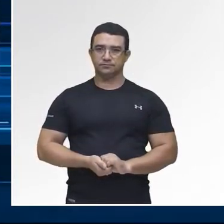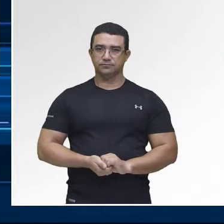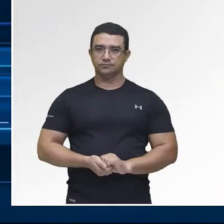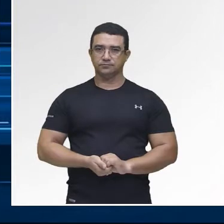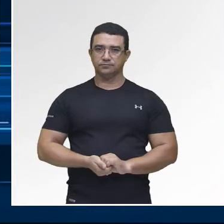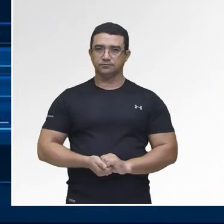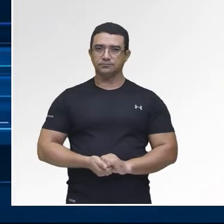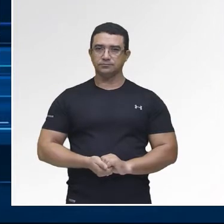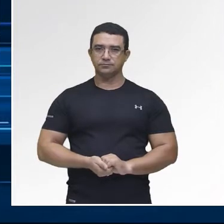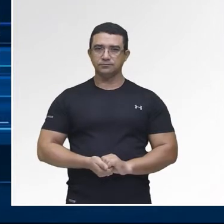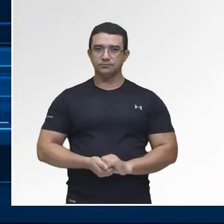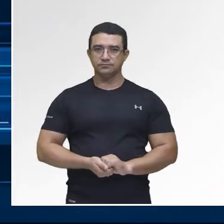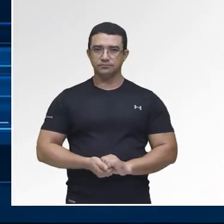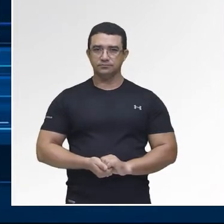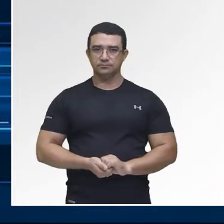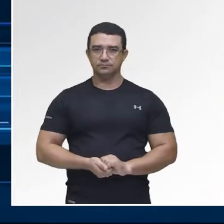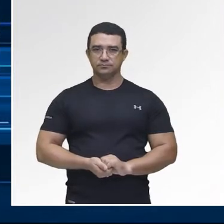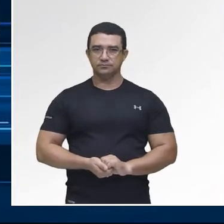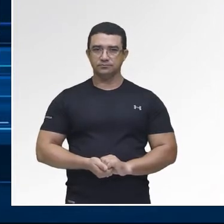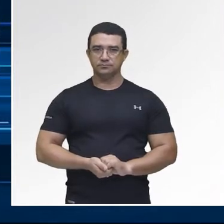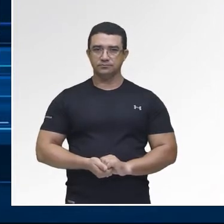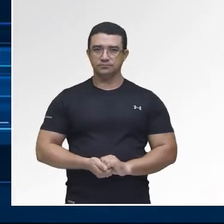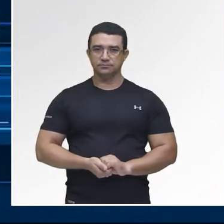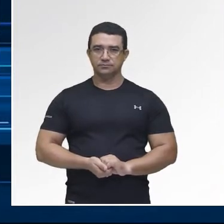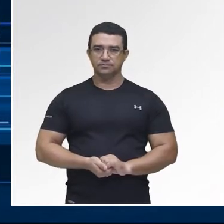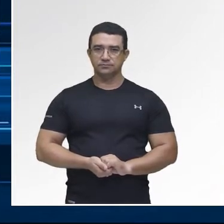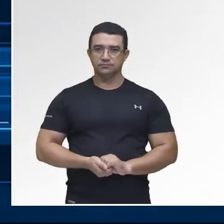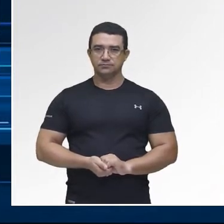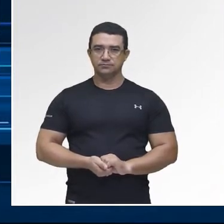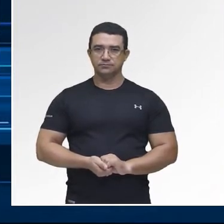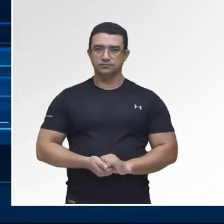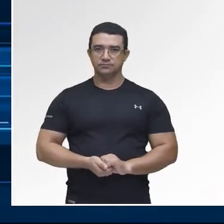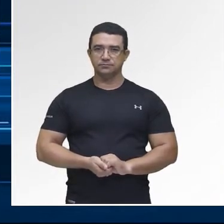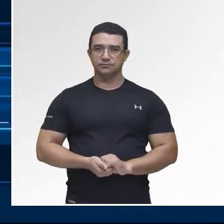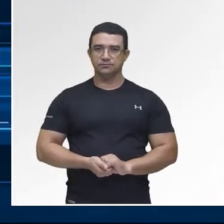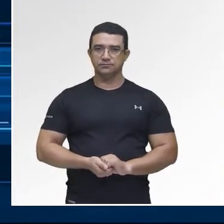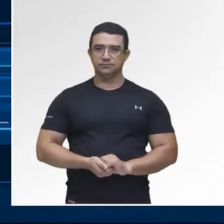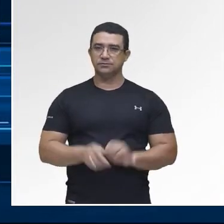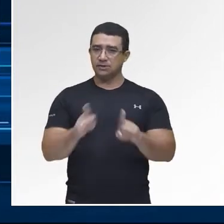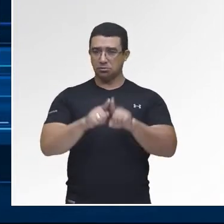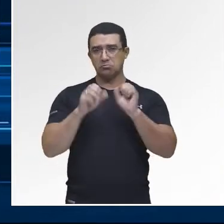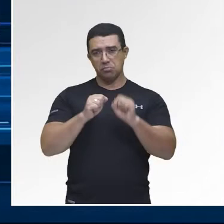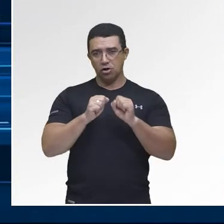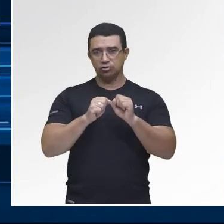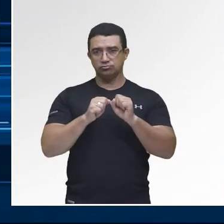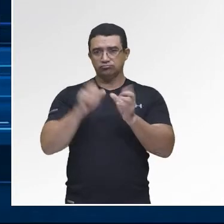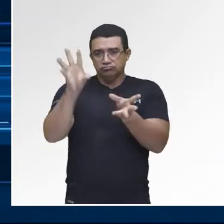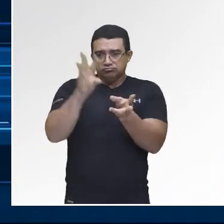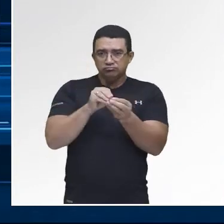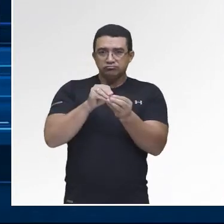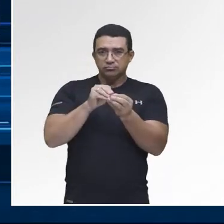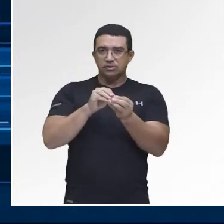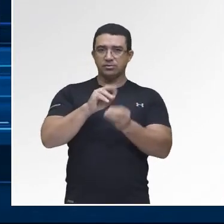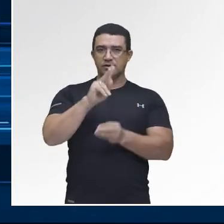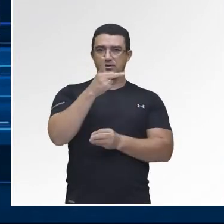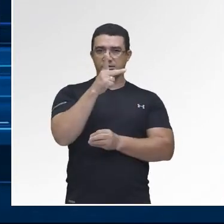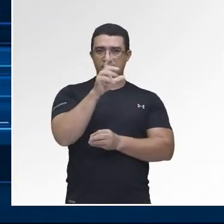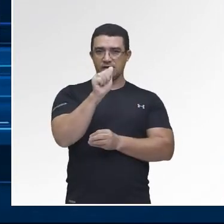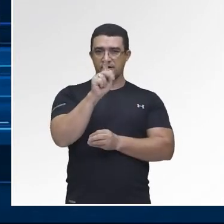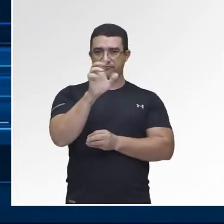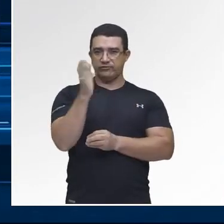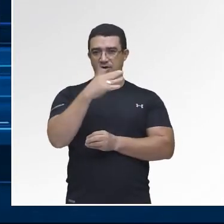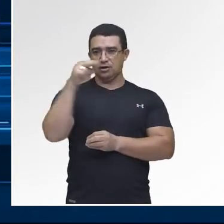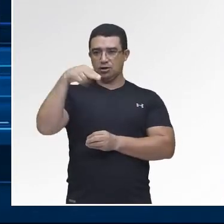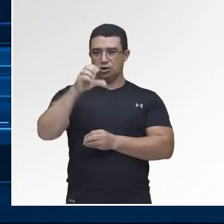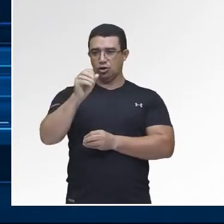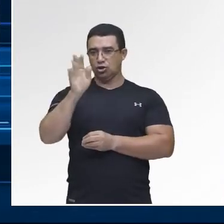have not, ou então, né, a forma abreviada, como nós já sabemos que pode ser feito nas frases negativas, tá certo?